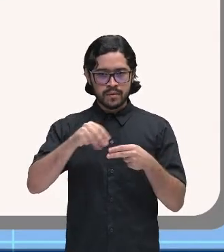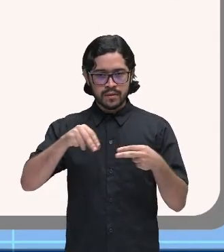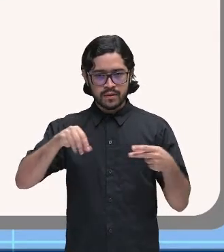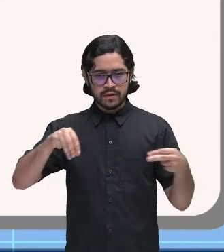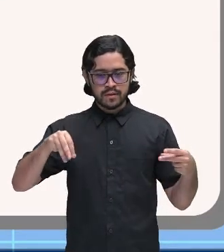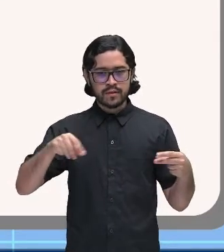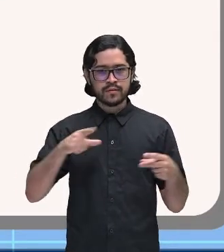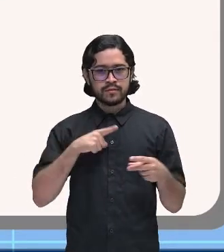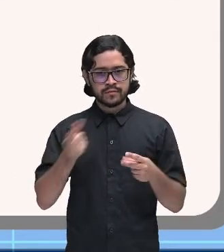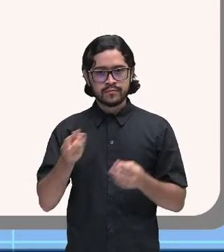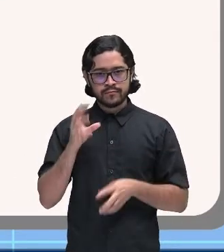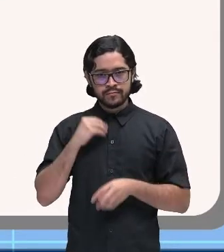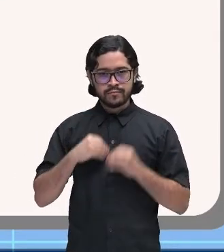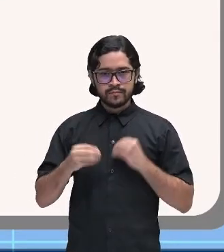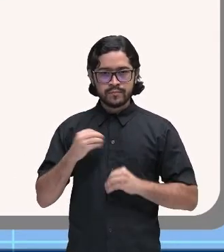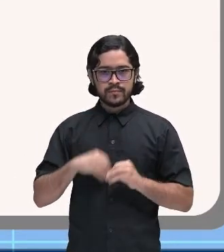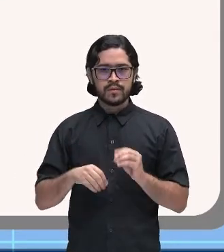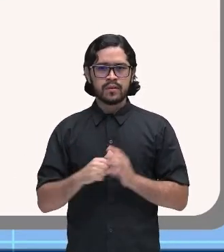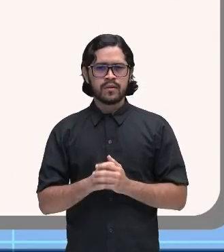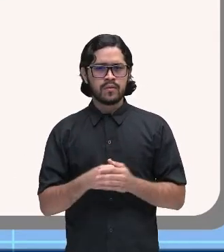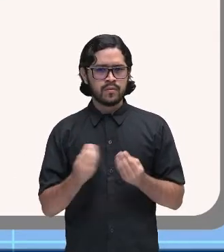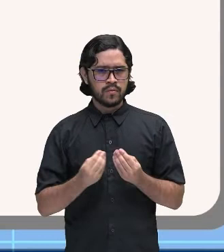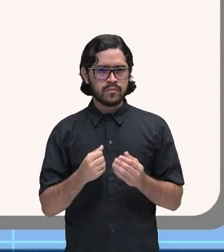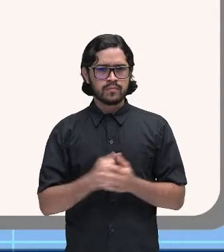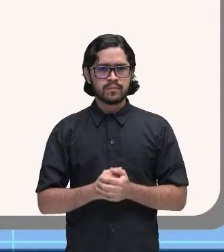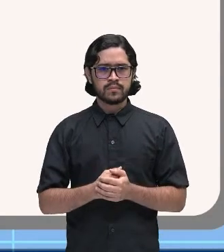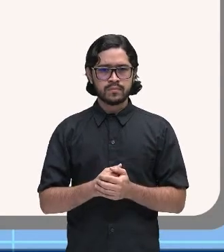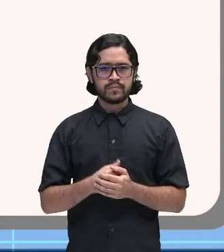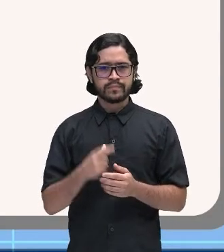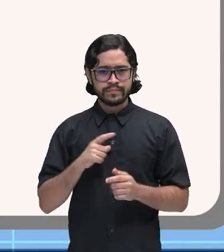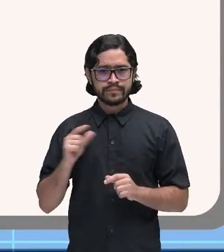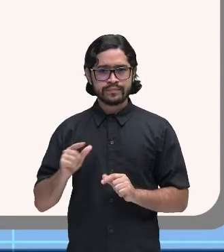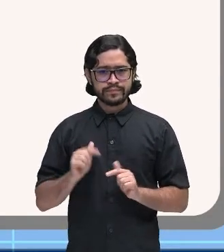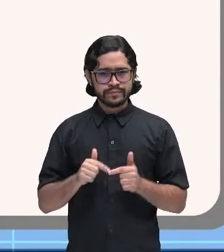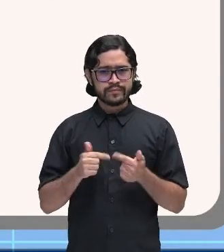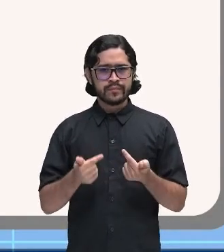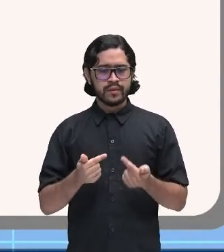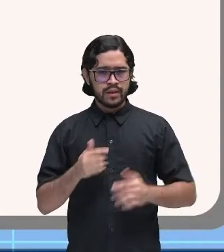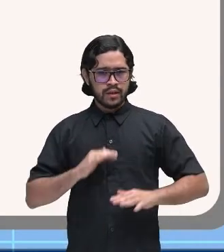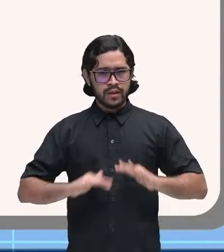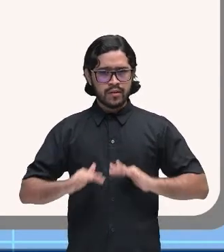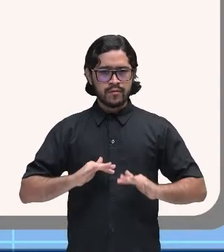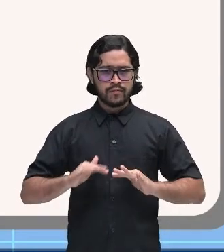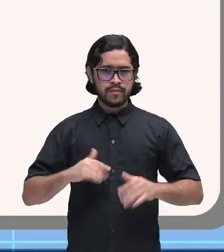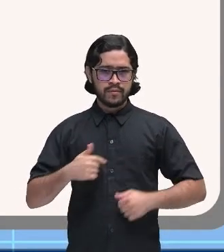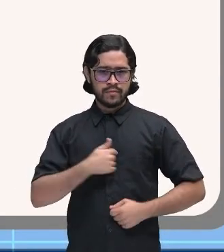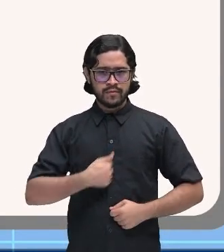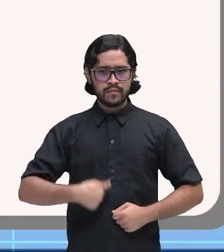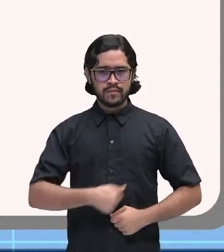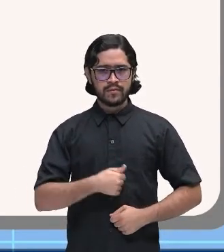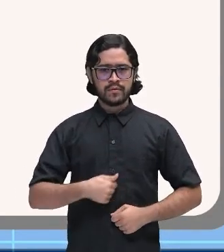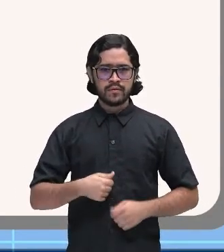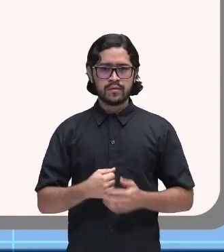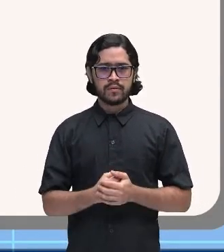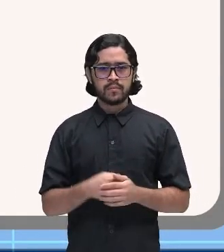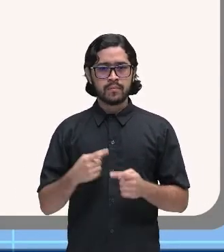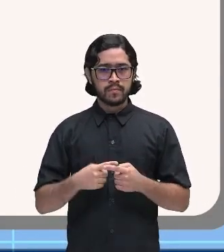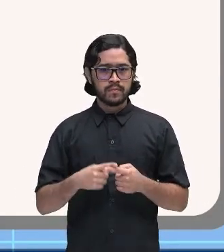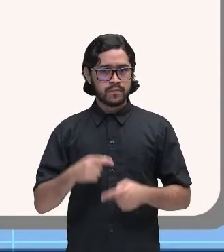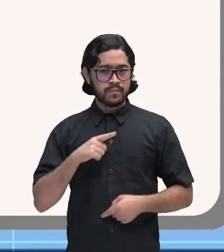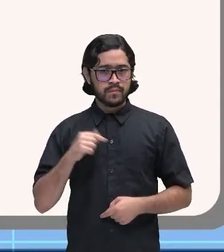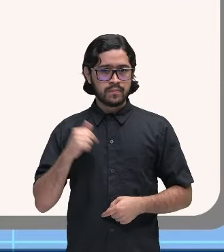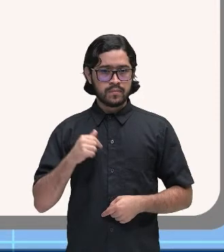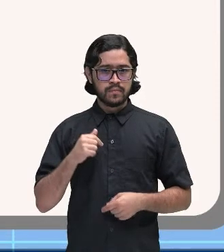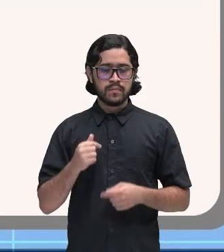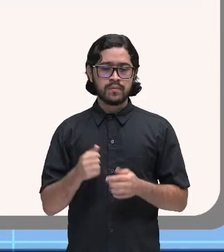por difusão facilitada ou transporte ativo, conforme as concentrações que nós temos no meio externo ou no meio interno